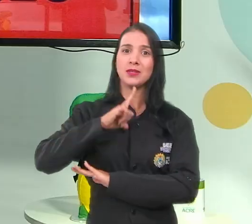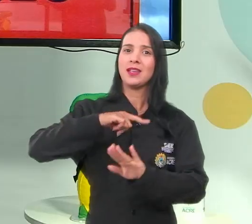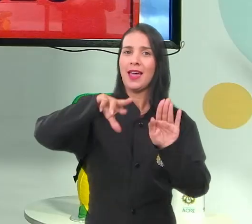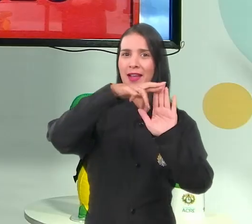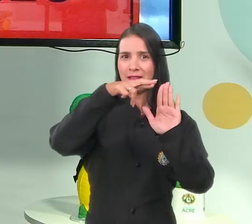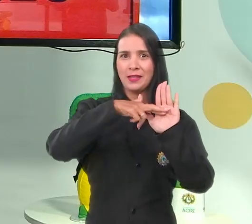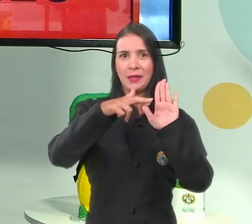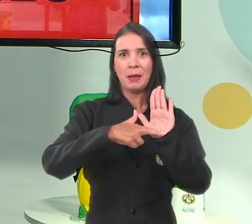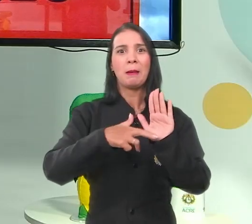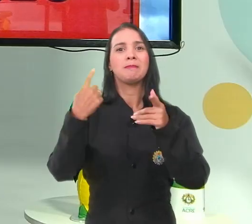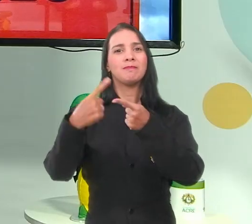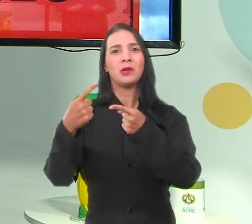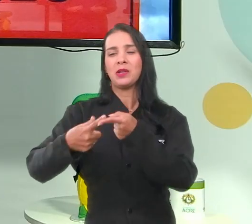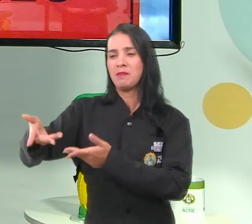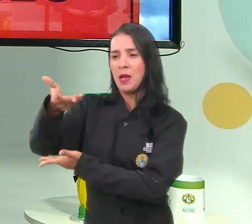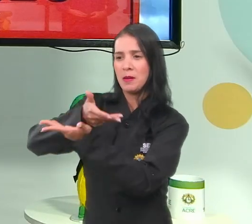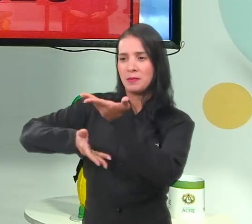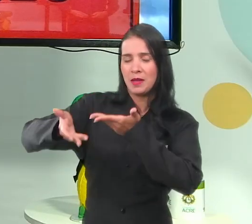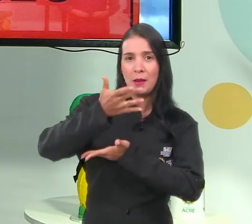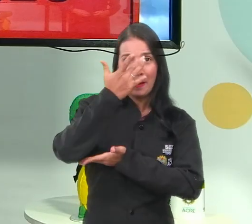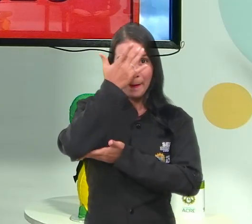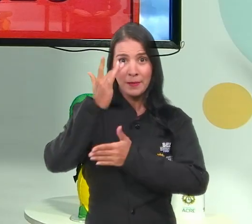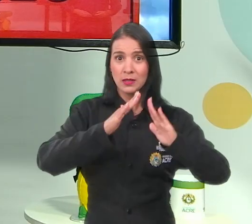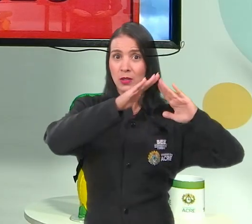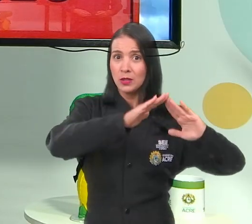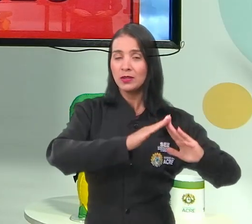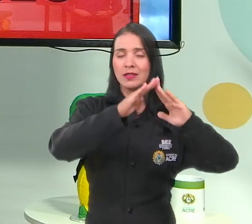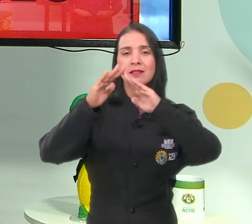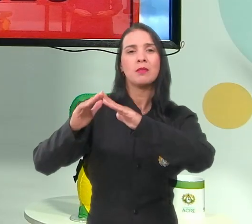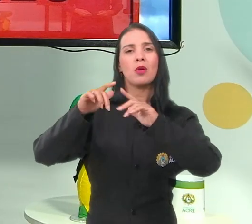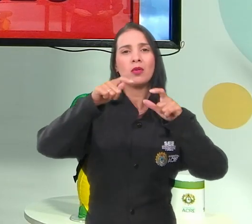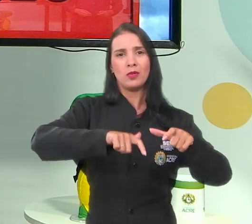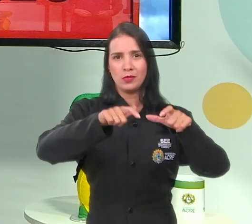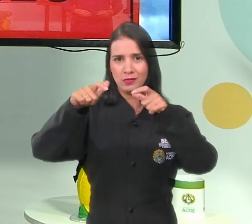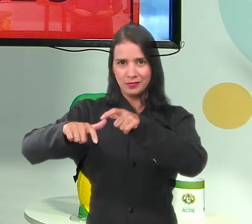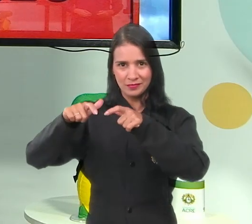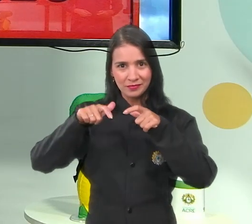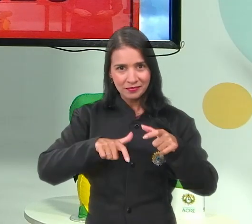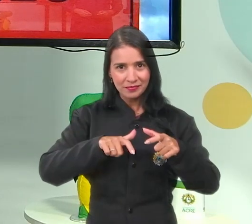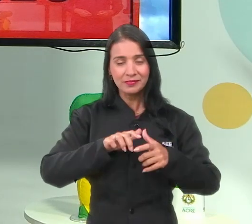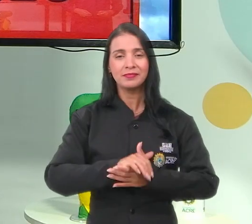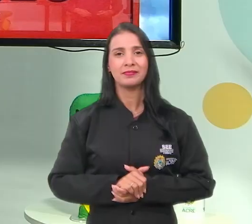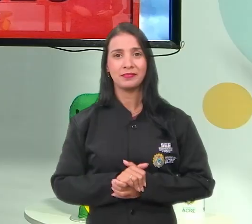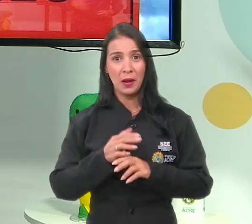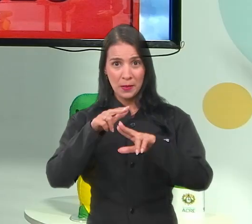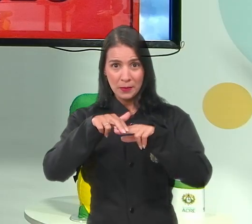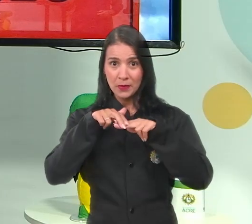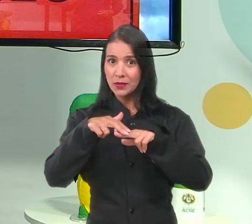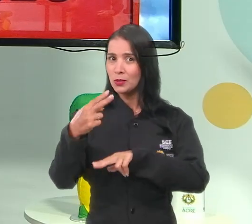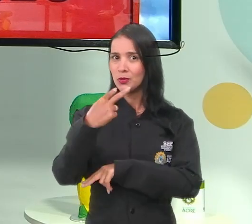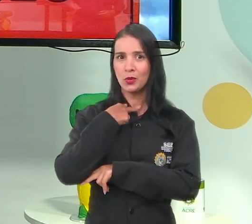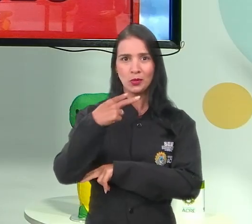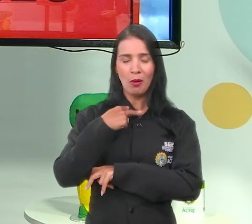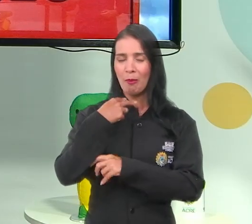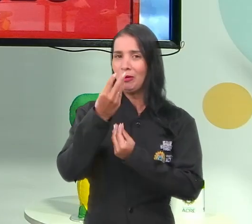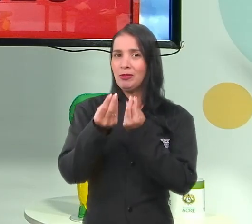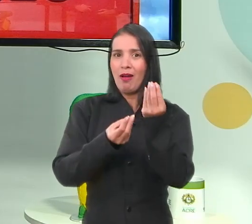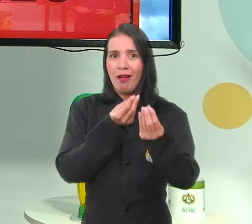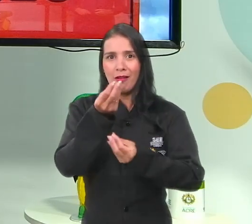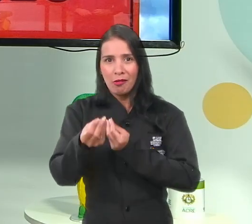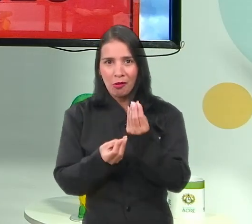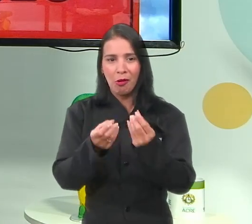entre aquelas pessoas que residem nesse mesmo local. Então é inviável, é impossível